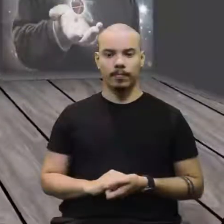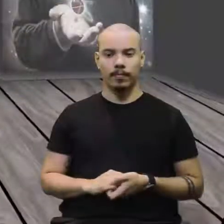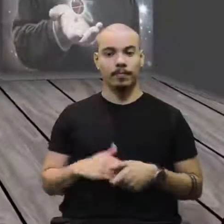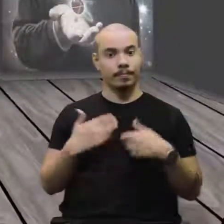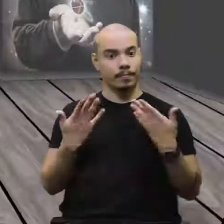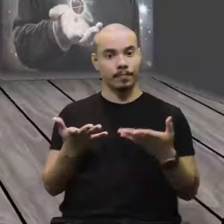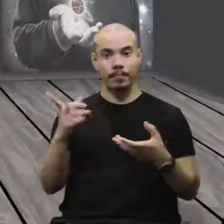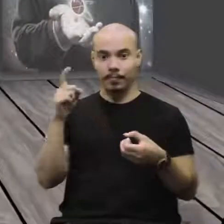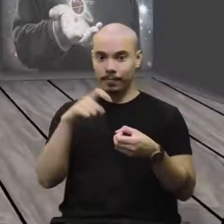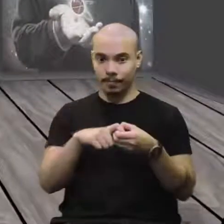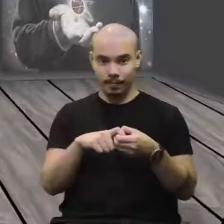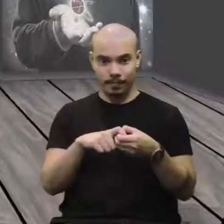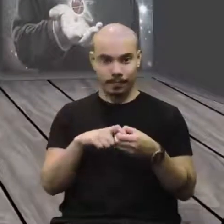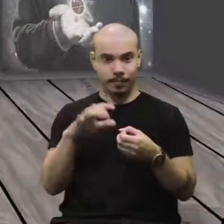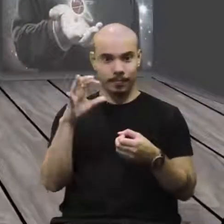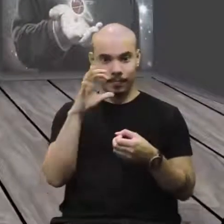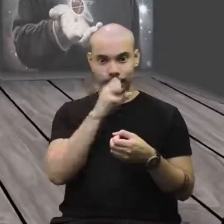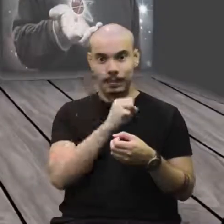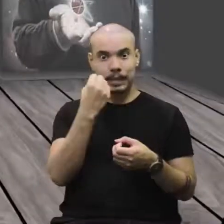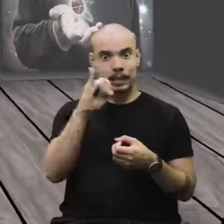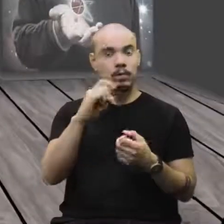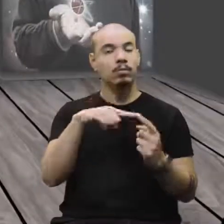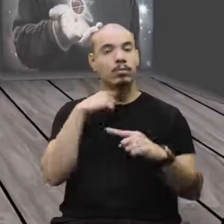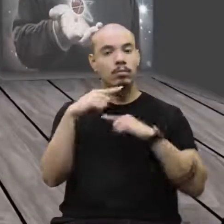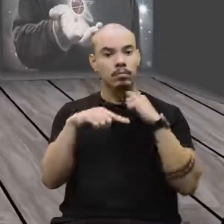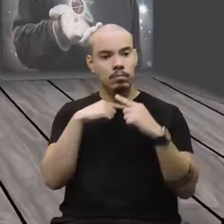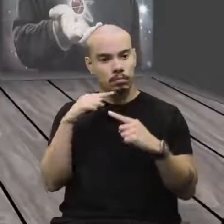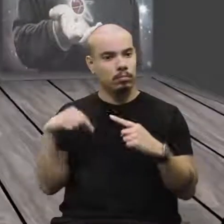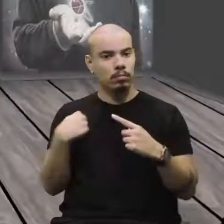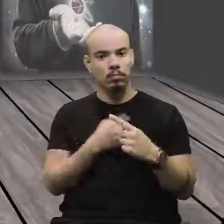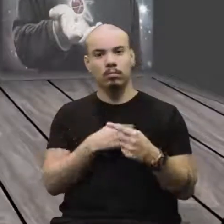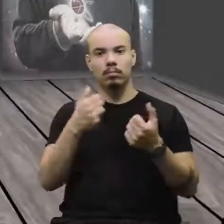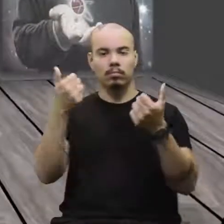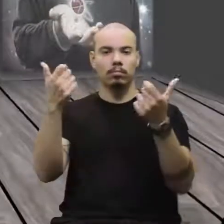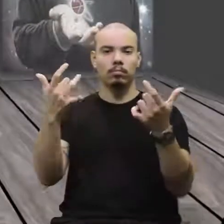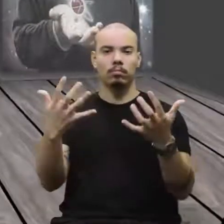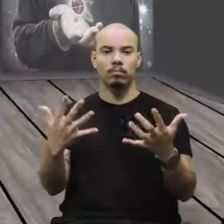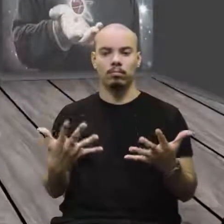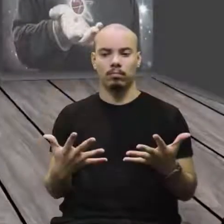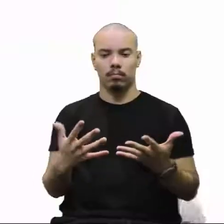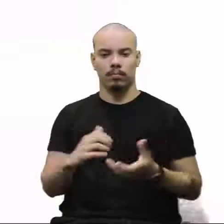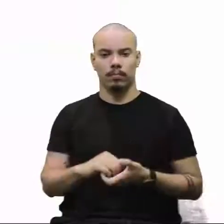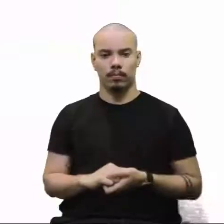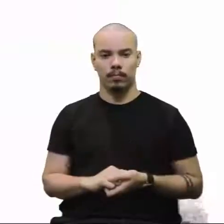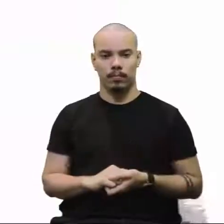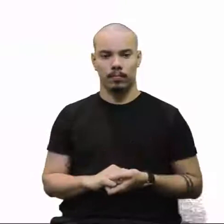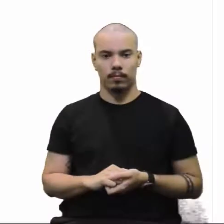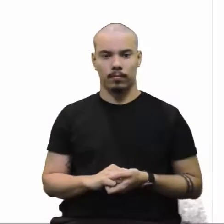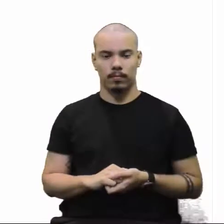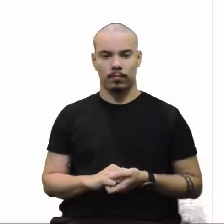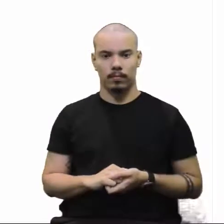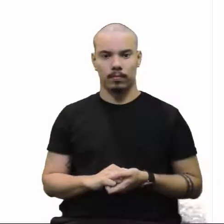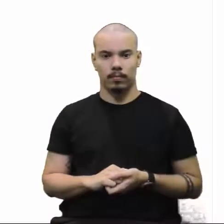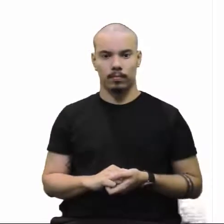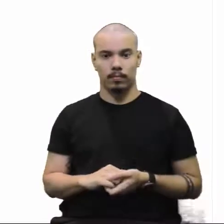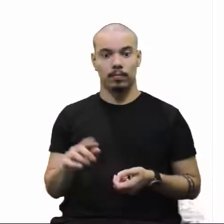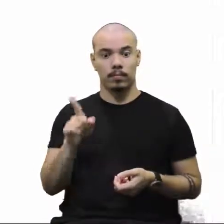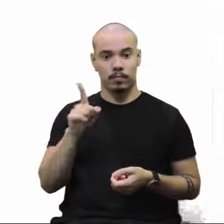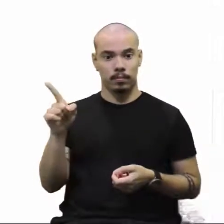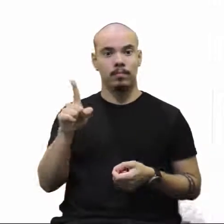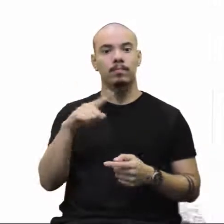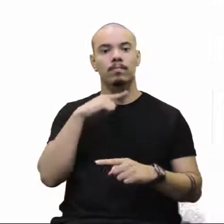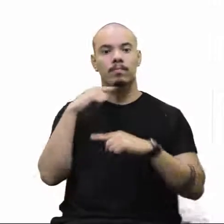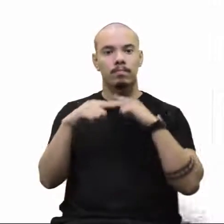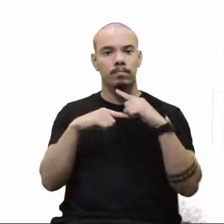Então voltamos, né? Se ficou alguma dúvida, nós vamos tirar agora. Vamos lá, então? Começando aí a tirar